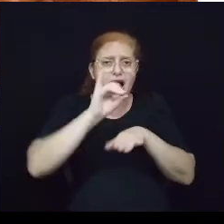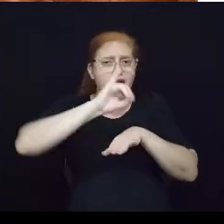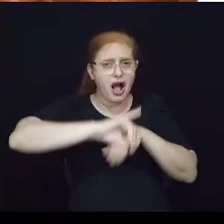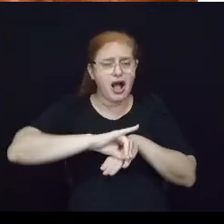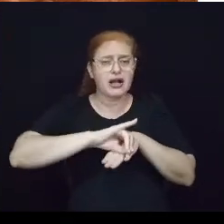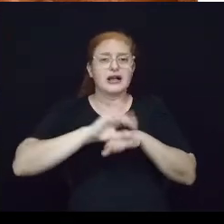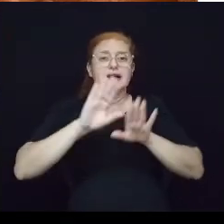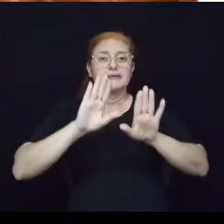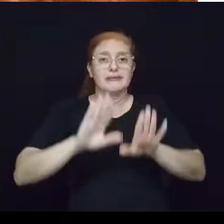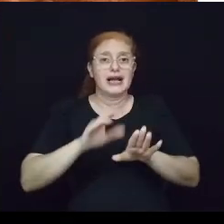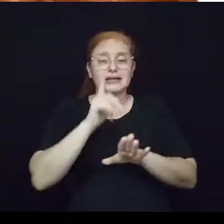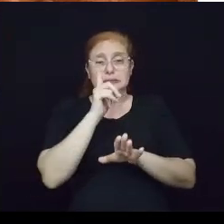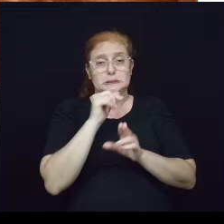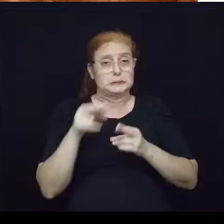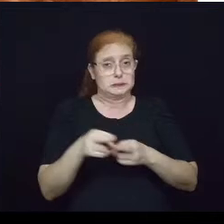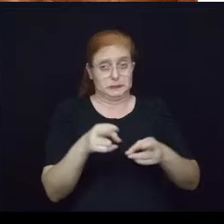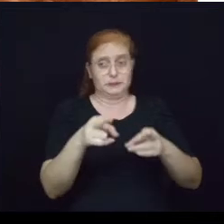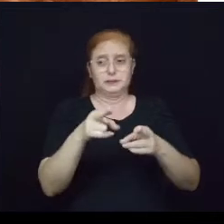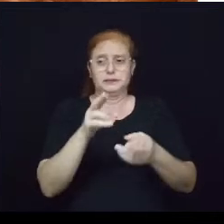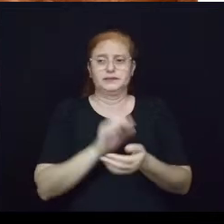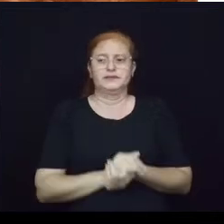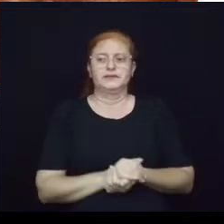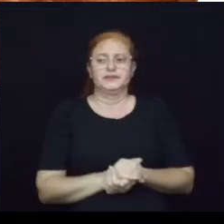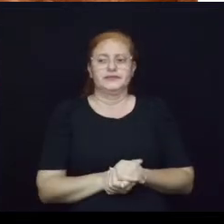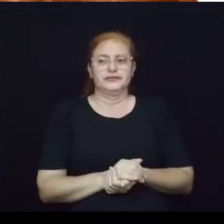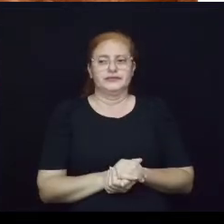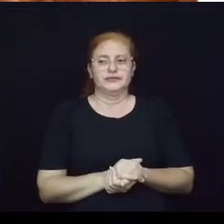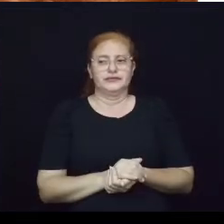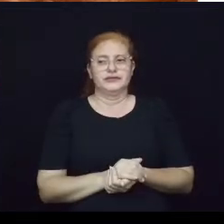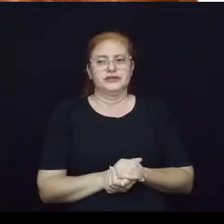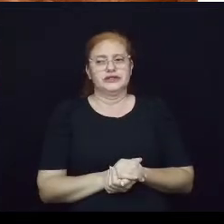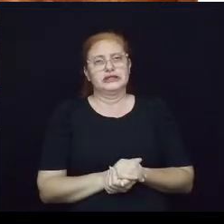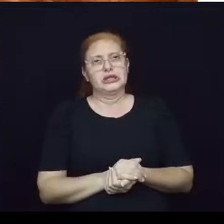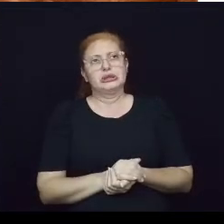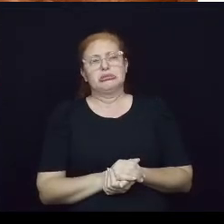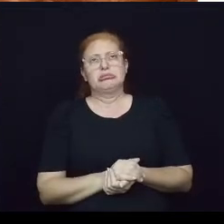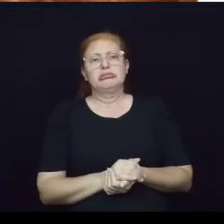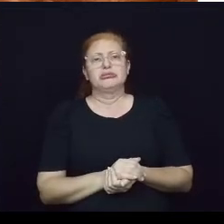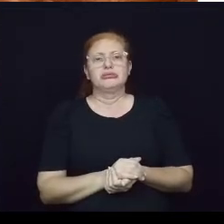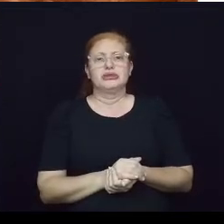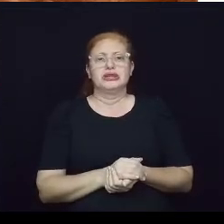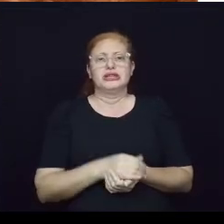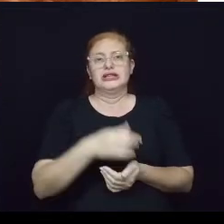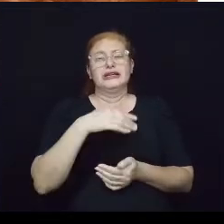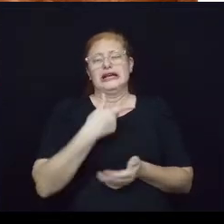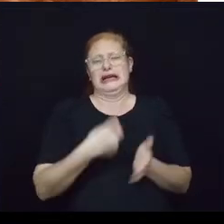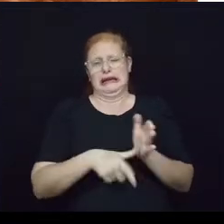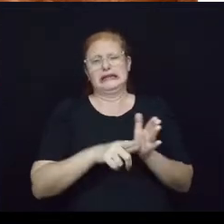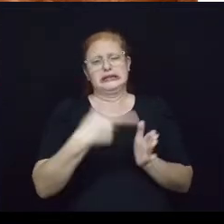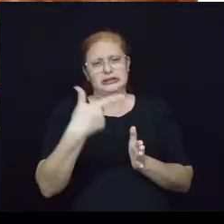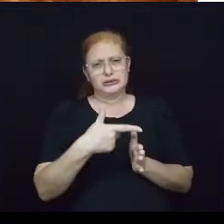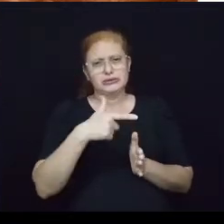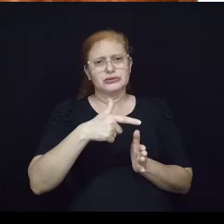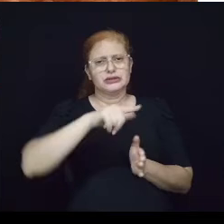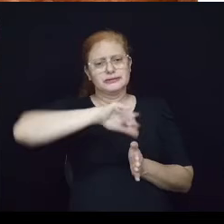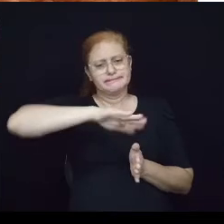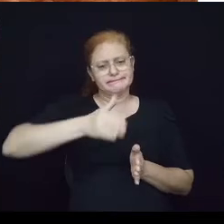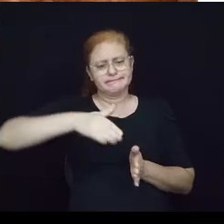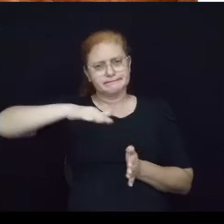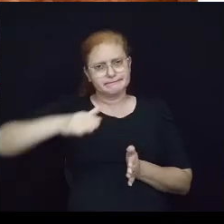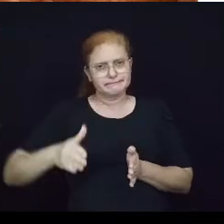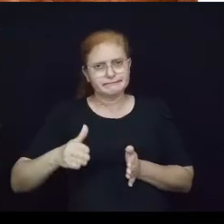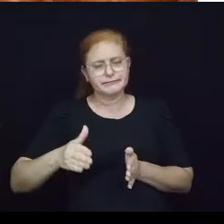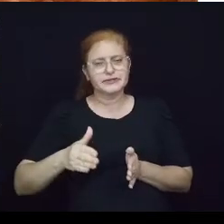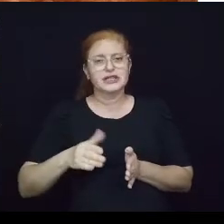Mas no caso do rio, ao invés de ser duas curvas na horizontal, duas ondulações na horizontal, eu